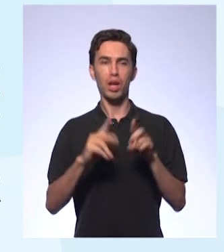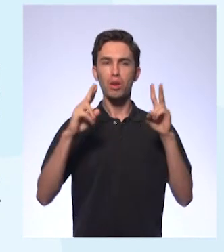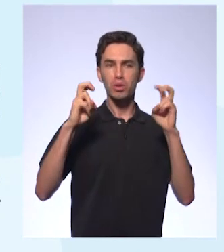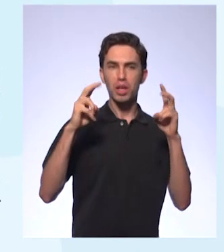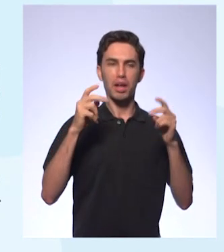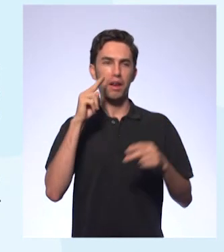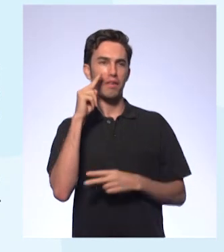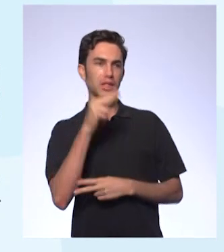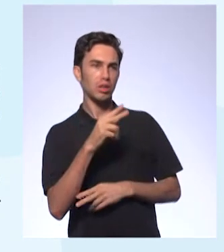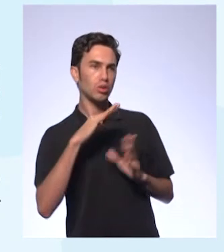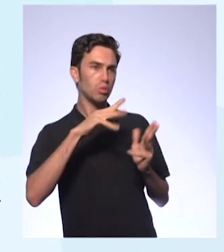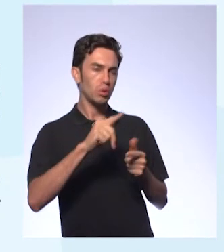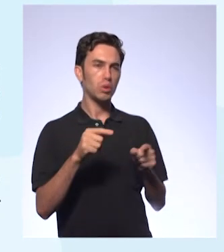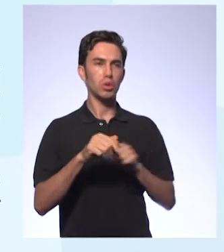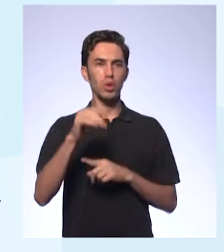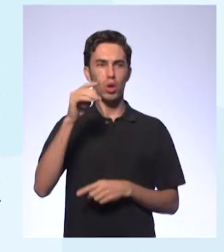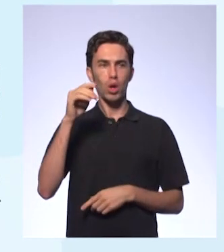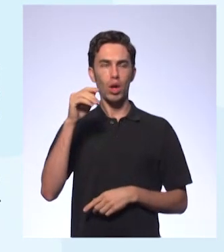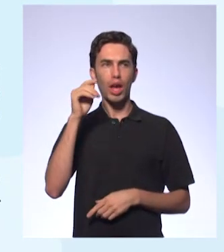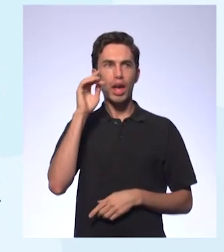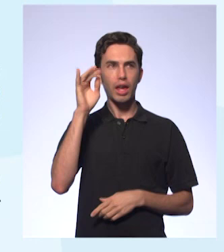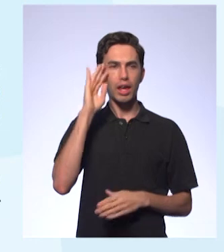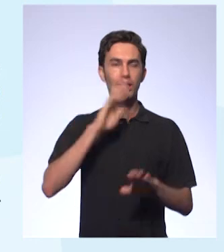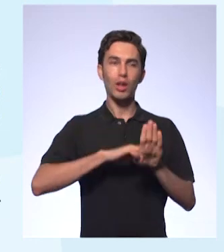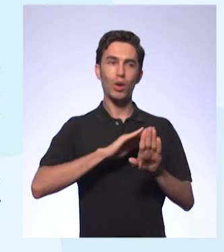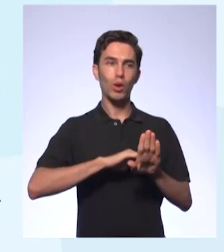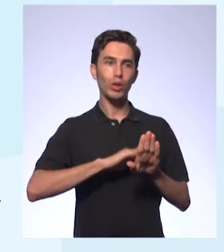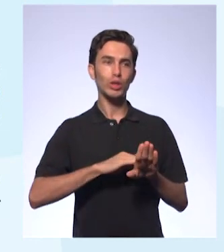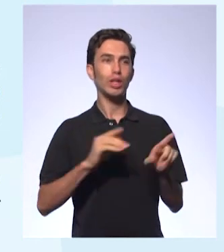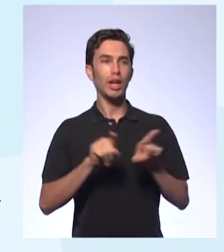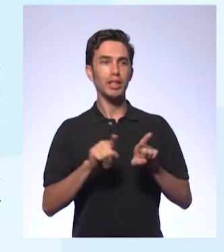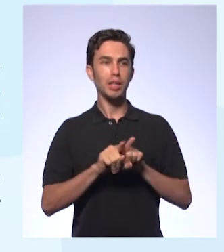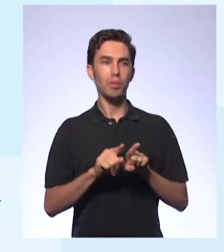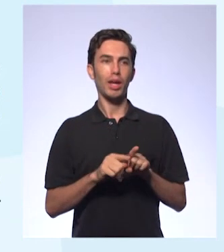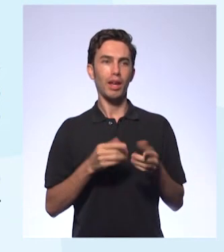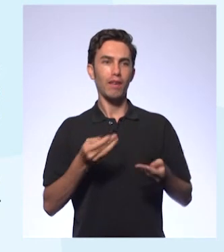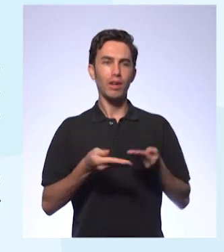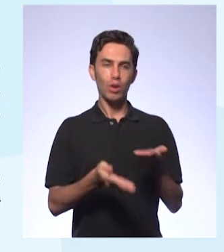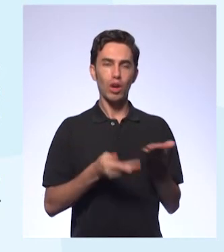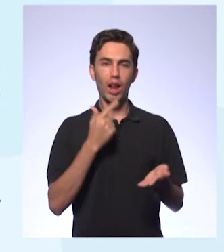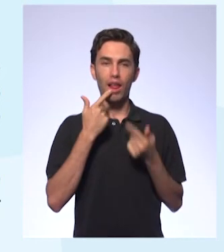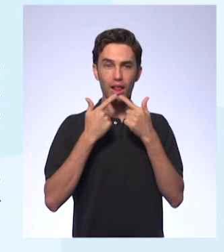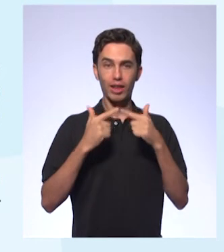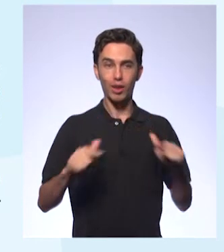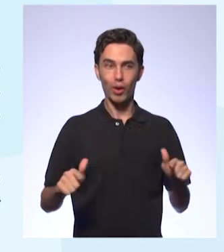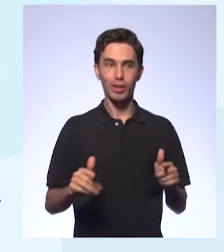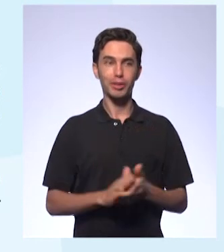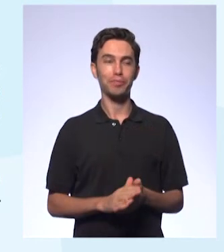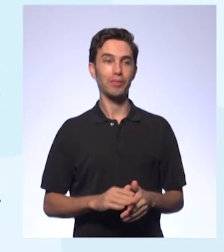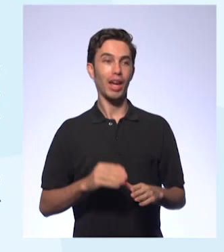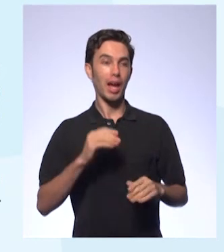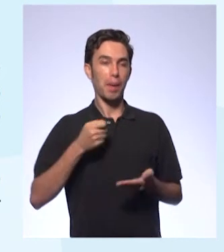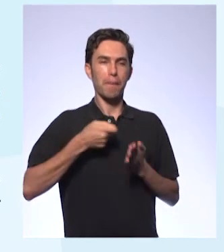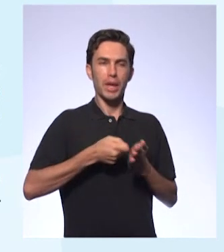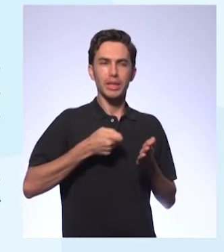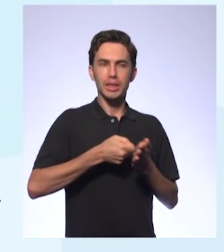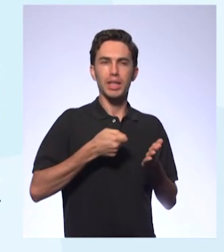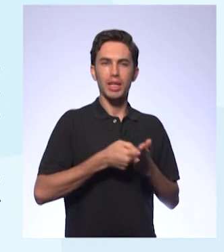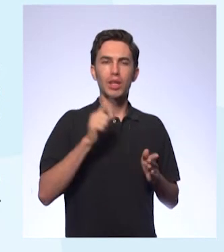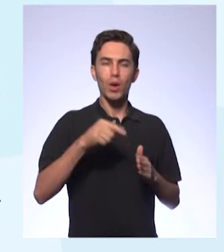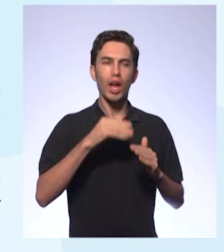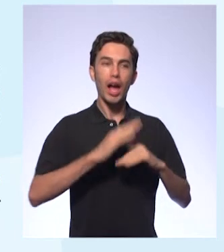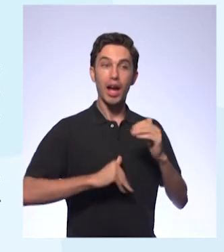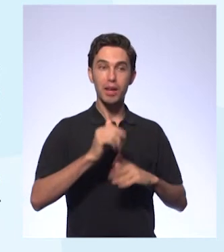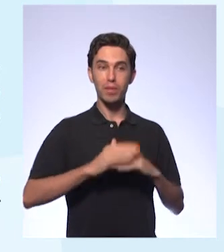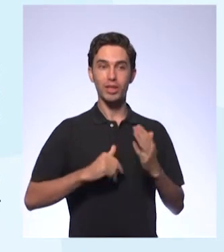e atos de linguagem. A competência socioemocional é a persistência, capacidade de completar tarefas e